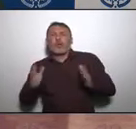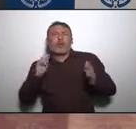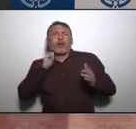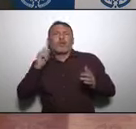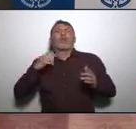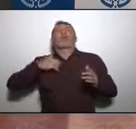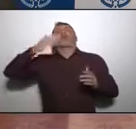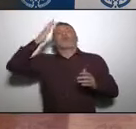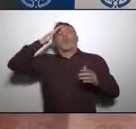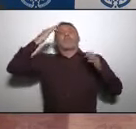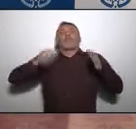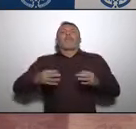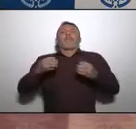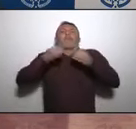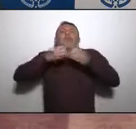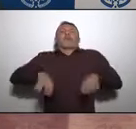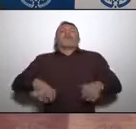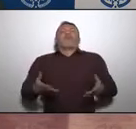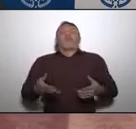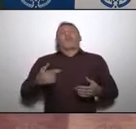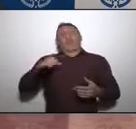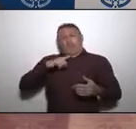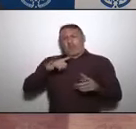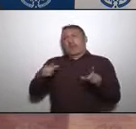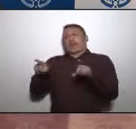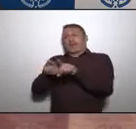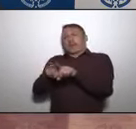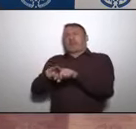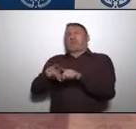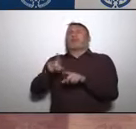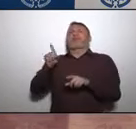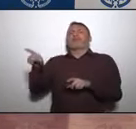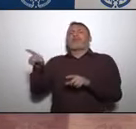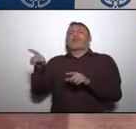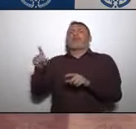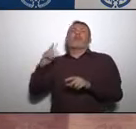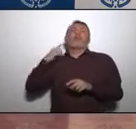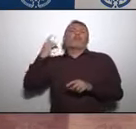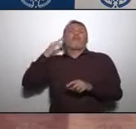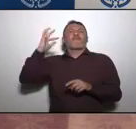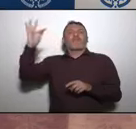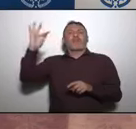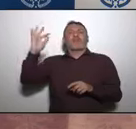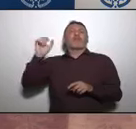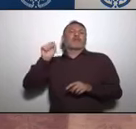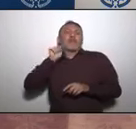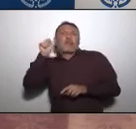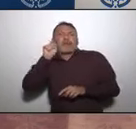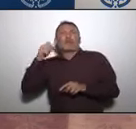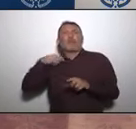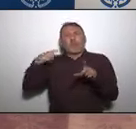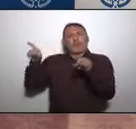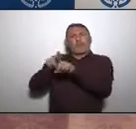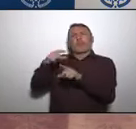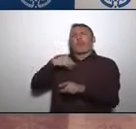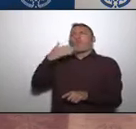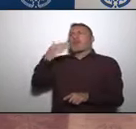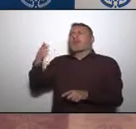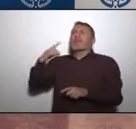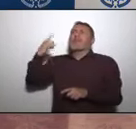acompanhando, trabalhando com a bancada federal, hoje mesmo falei com o coordenador da bancada, deputado José da Vitória, né, pedindo apoio,